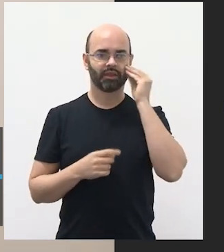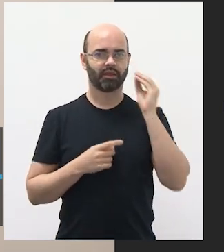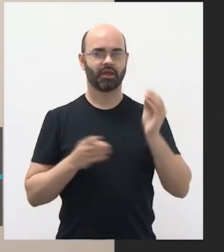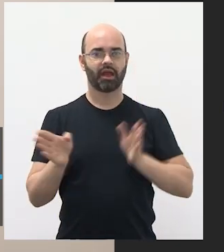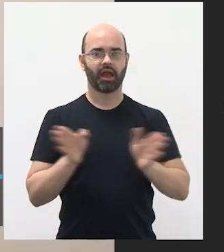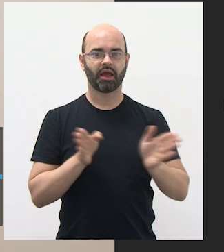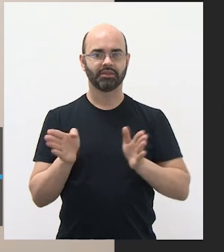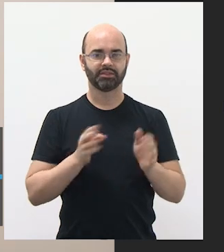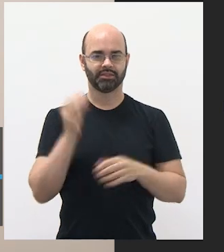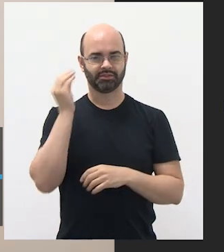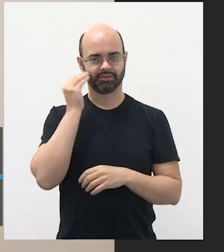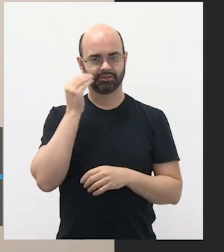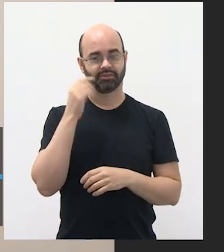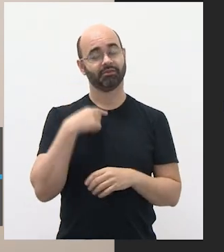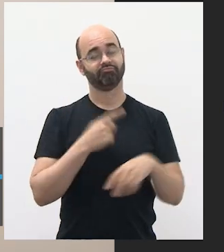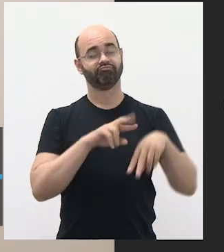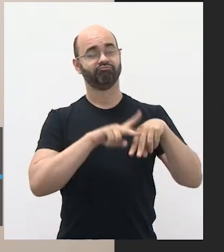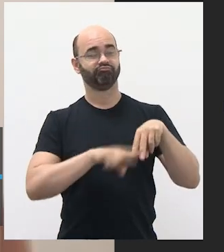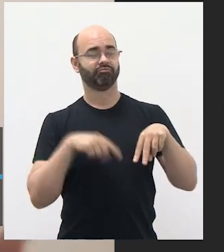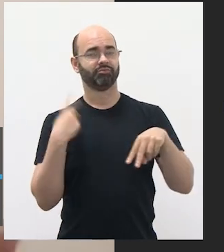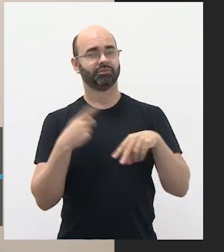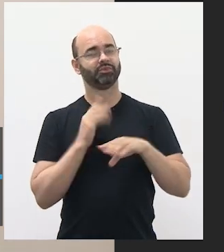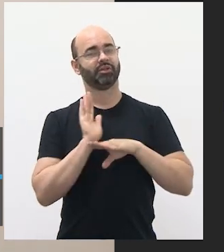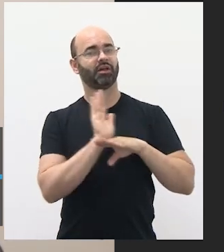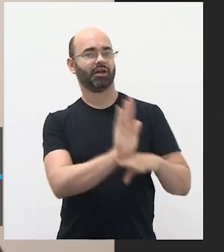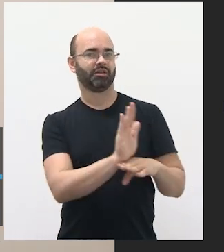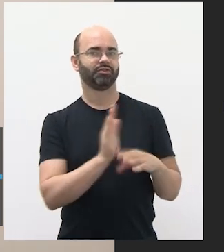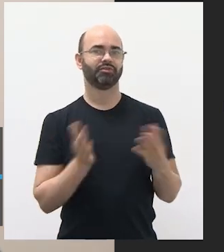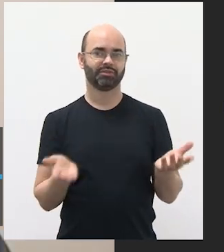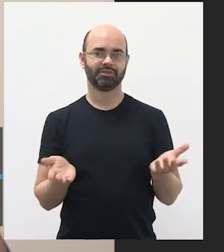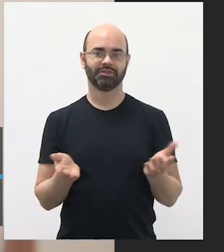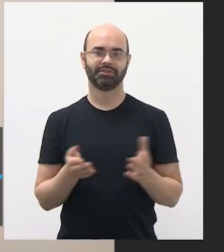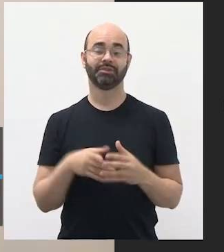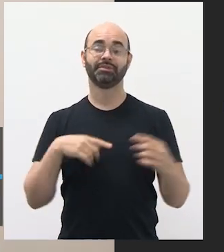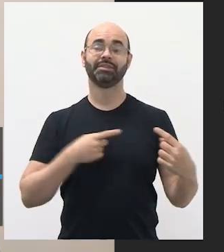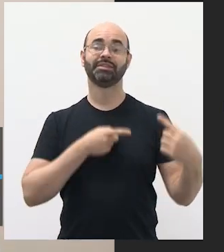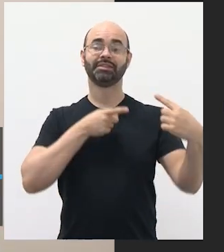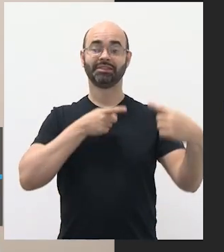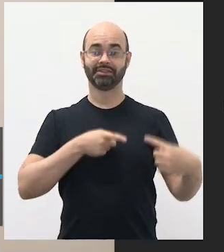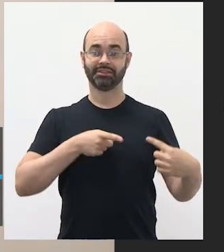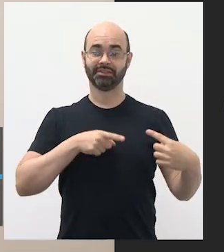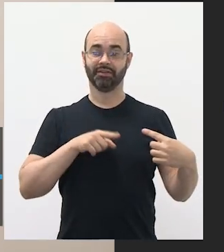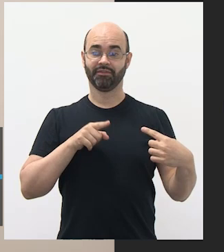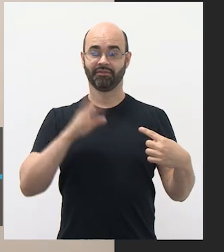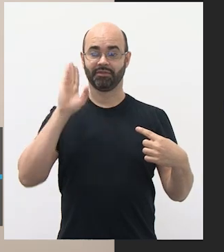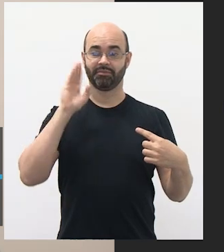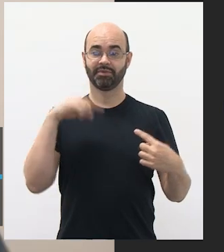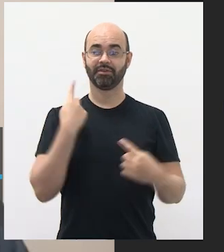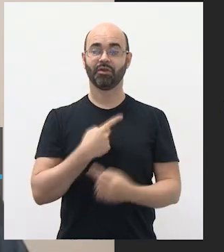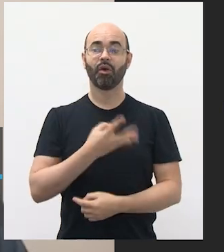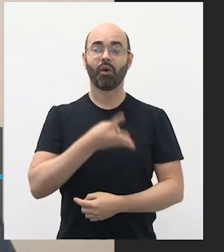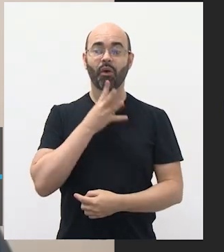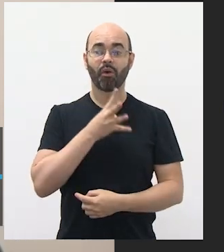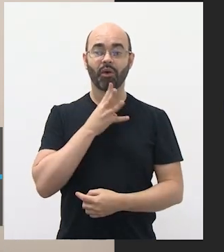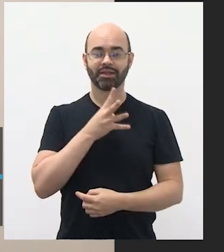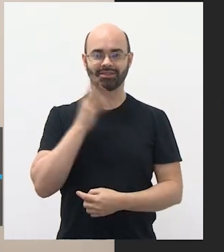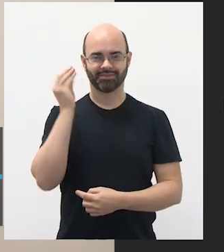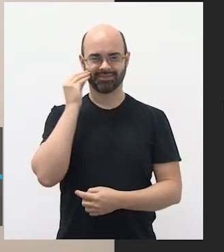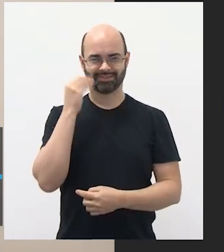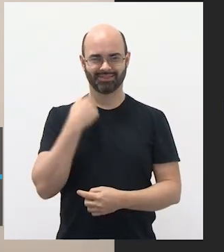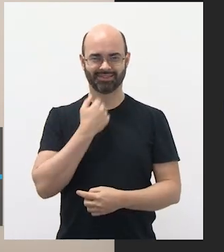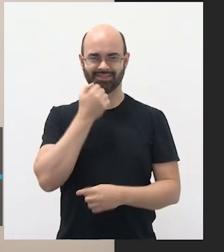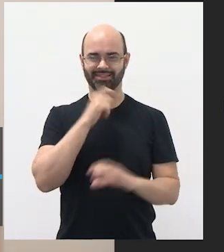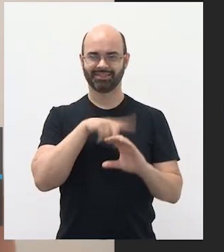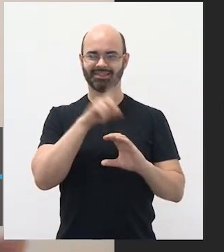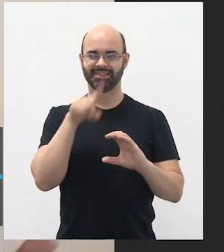estamos contribuindo para a equidade de gênero. Então, um grande desafio é trazer esse conhecimento científico para nossos